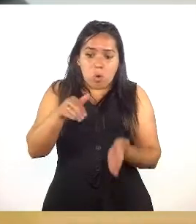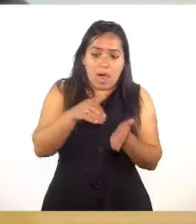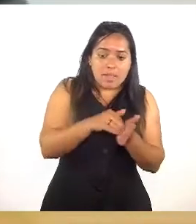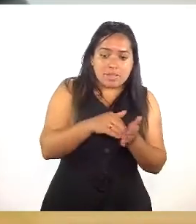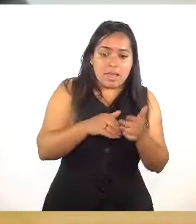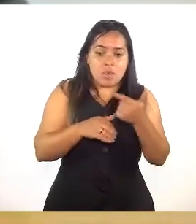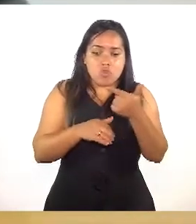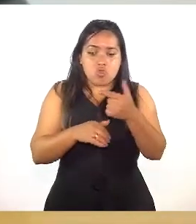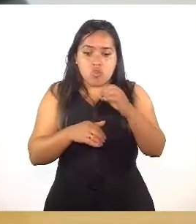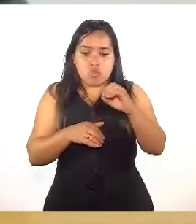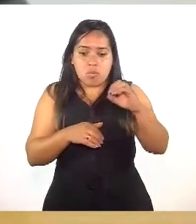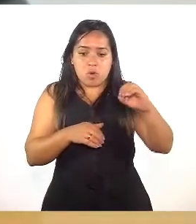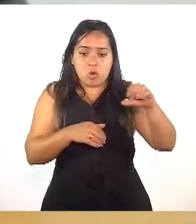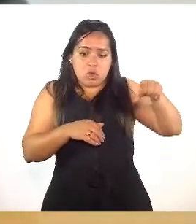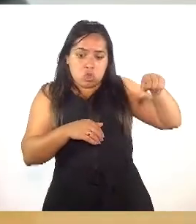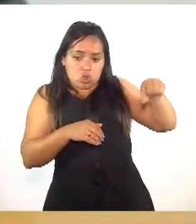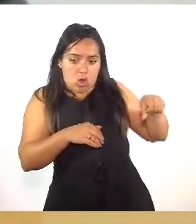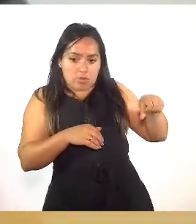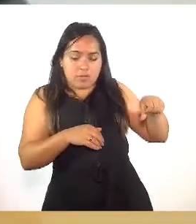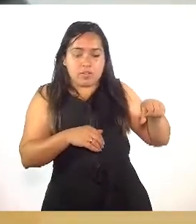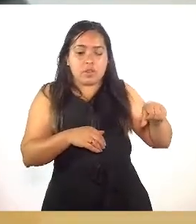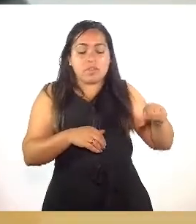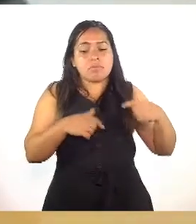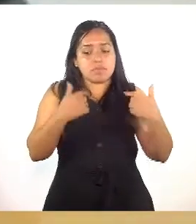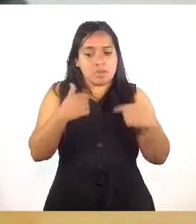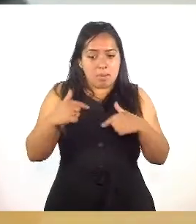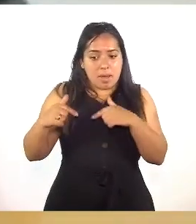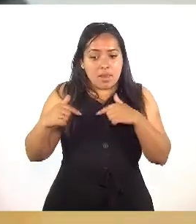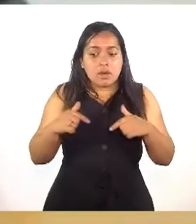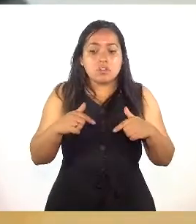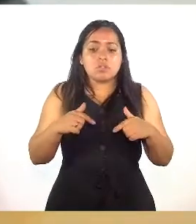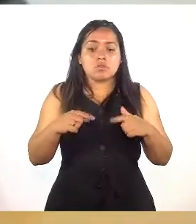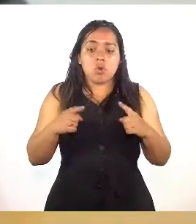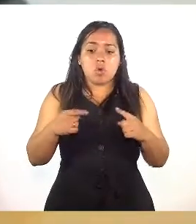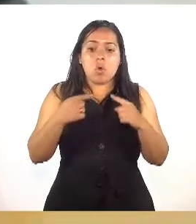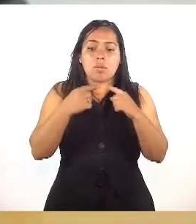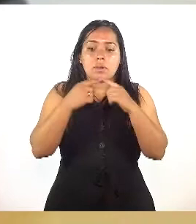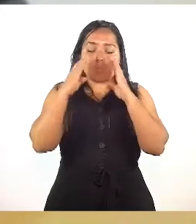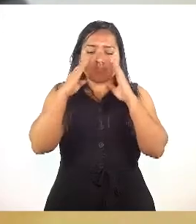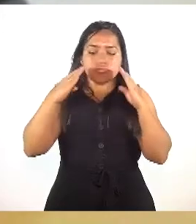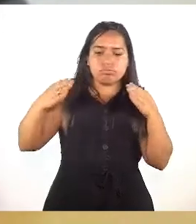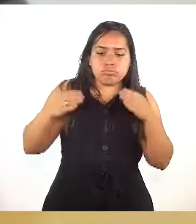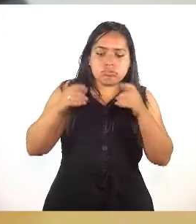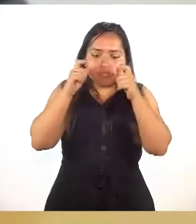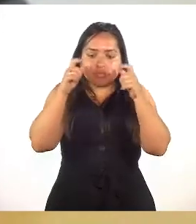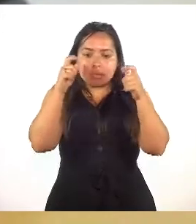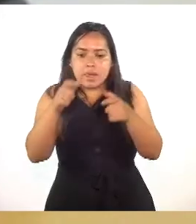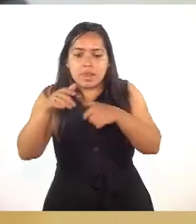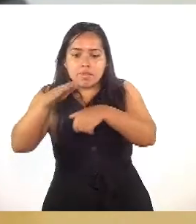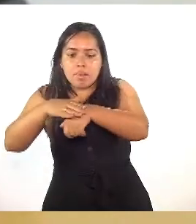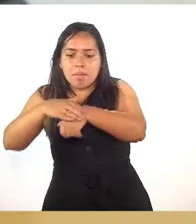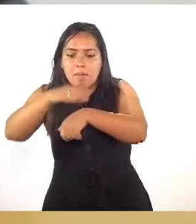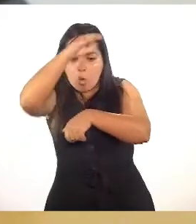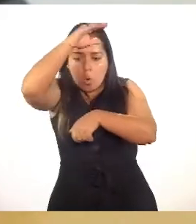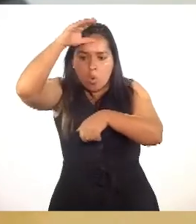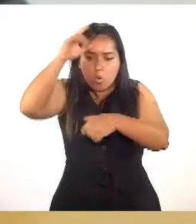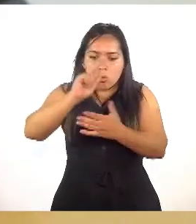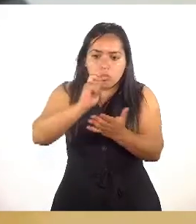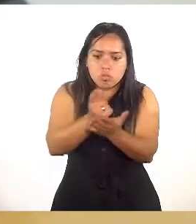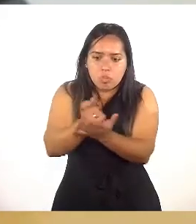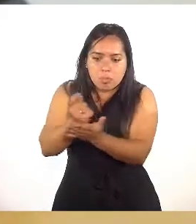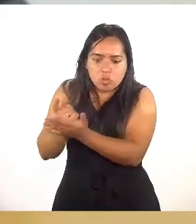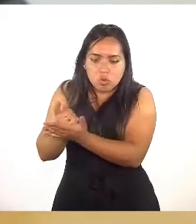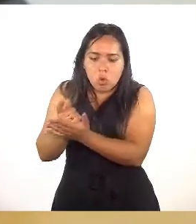PROCON, que trata de interesses difusos do consumidor, também dentro de um ambiente